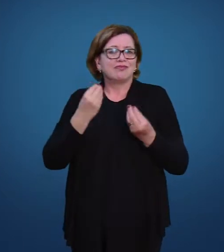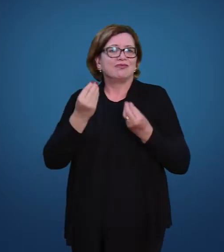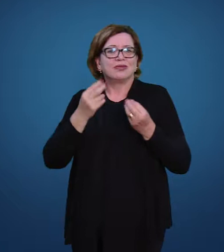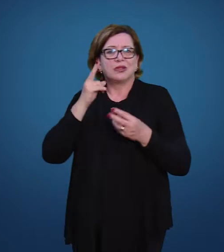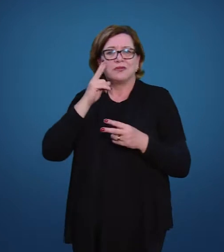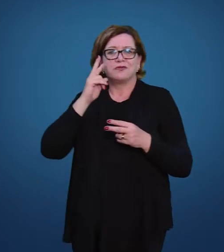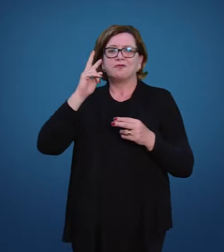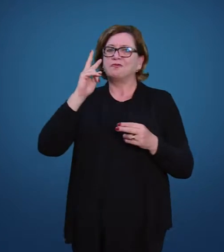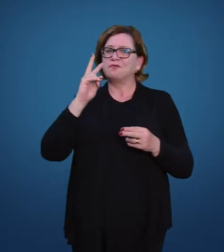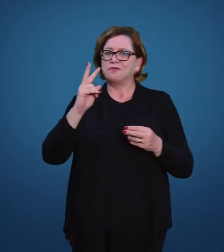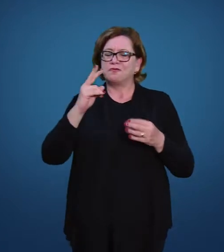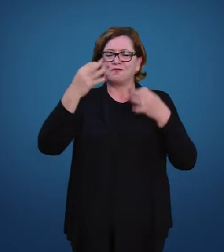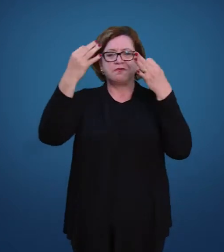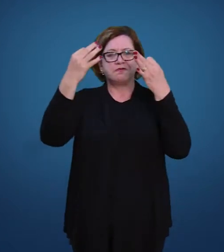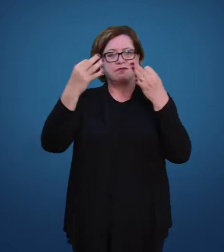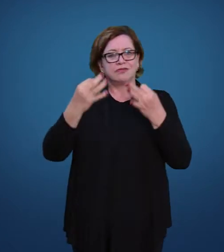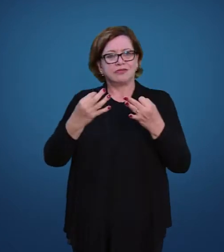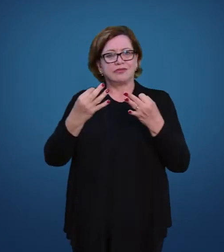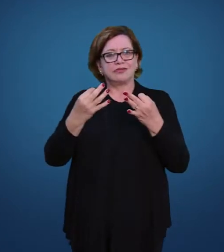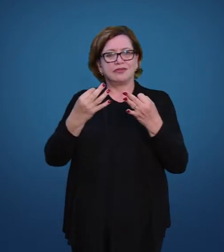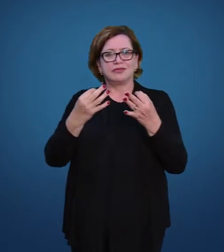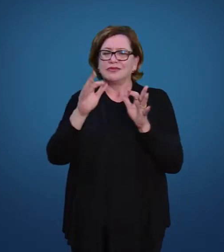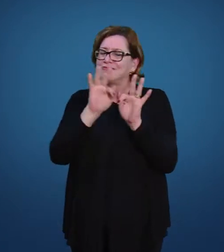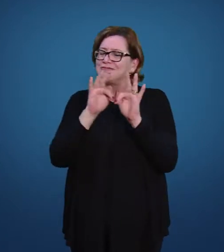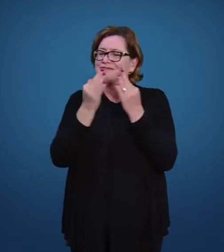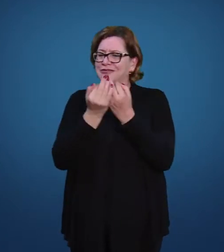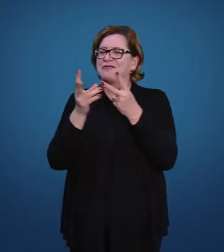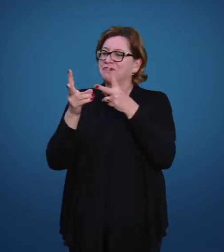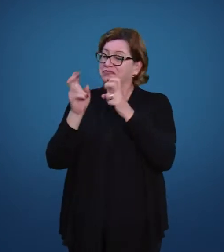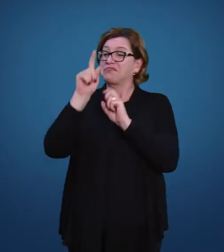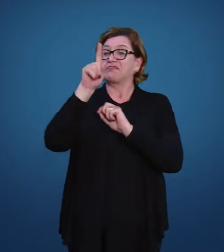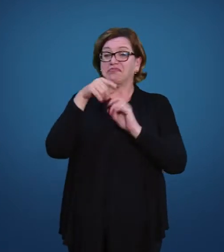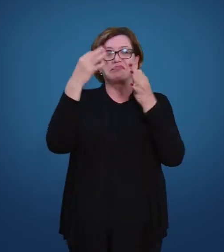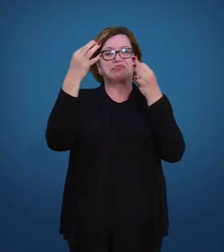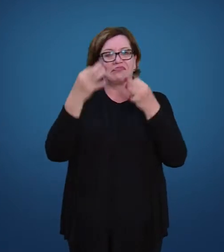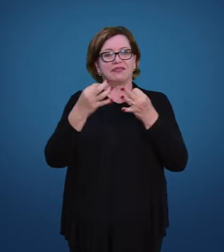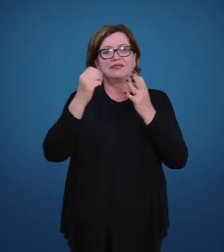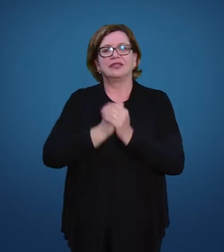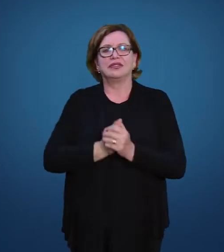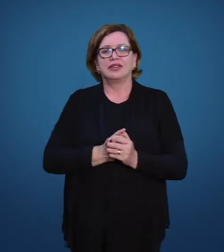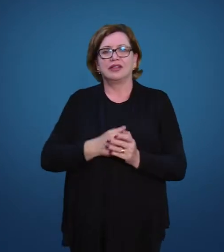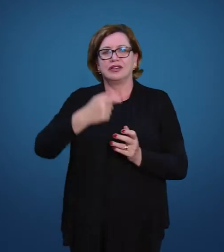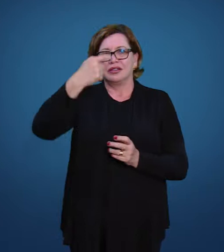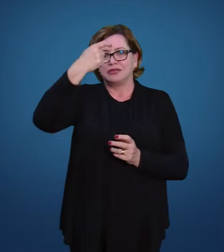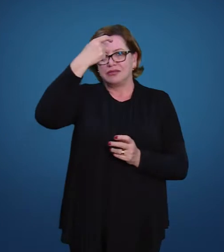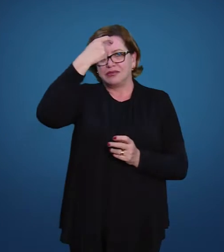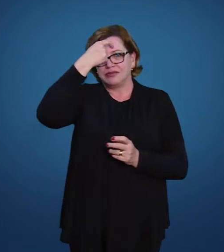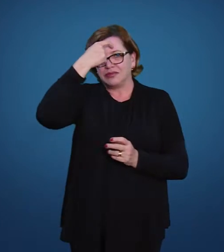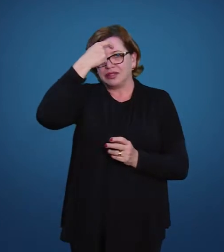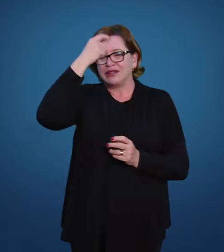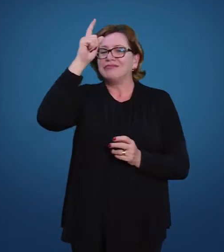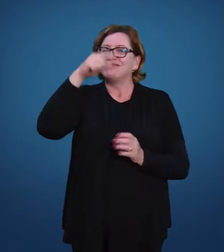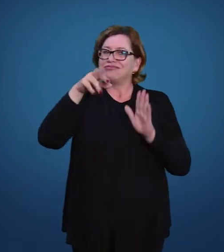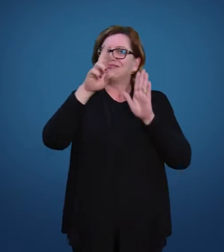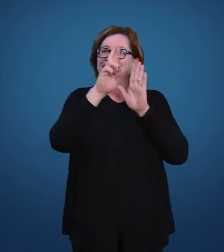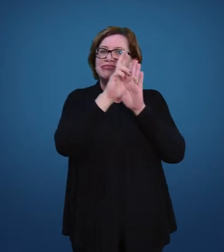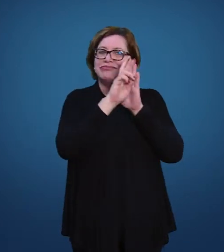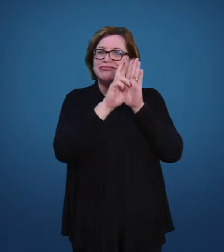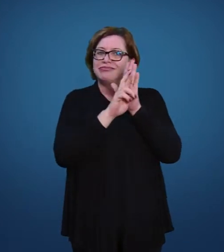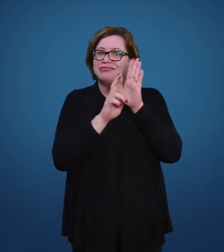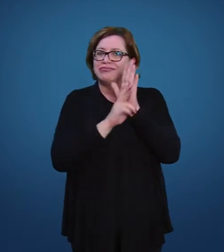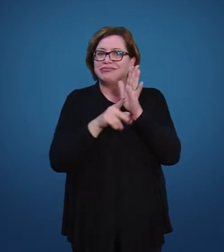visto de uma forma correta pela sua família. Então, a moral é esse conjunto de regras que uma